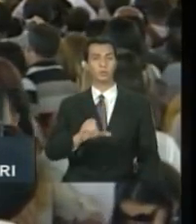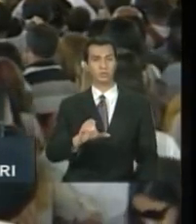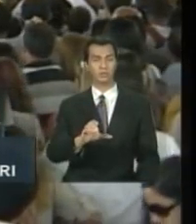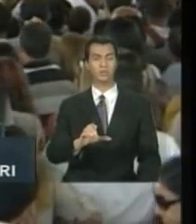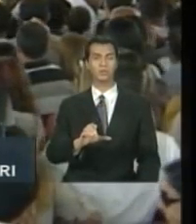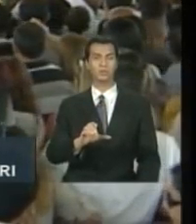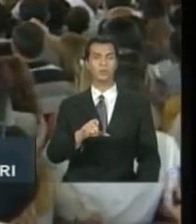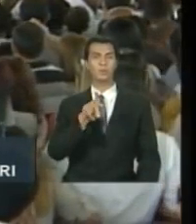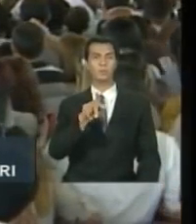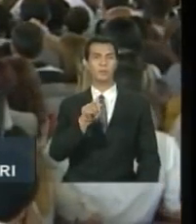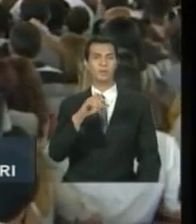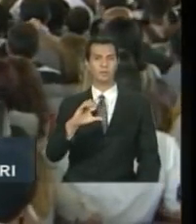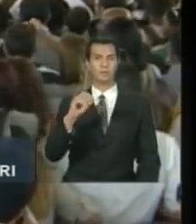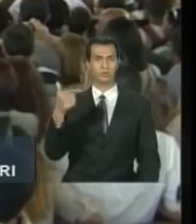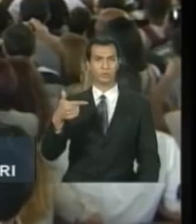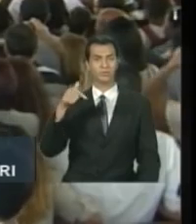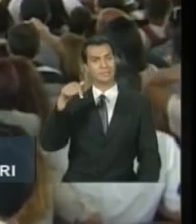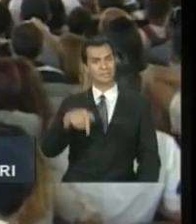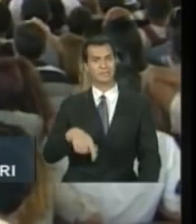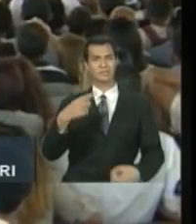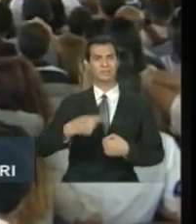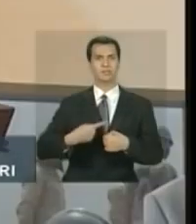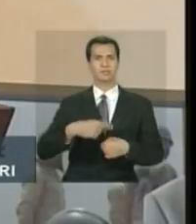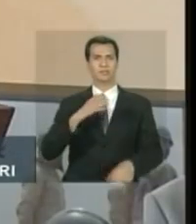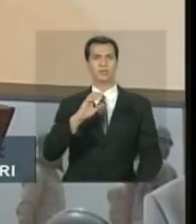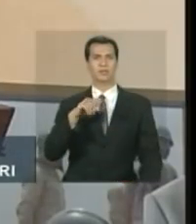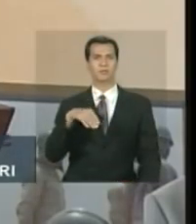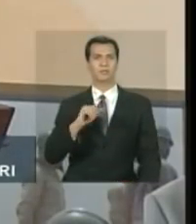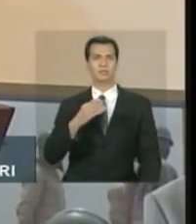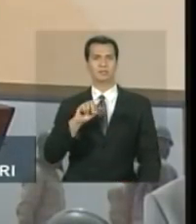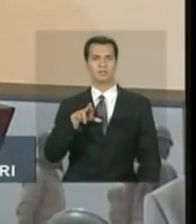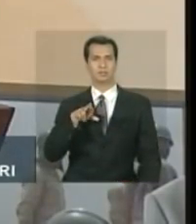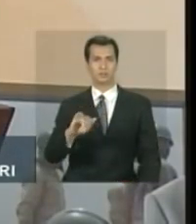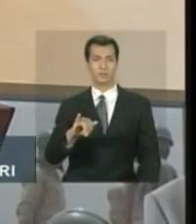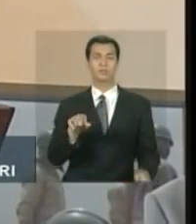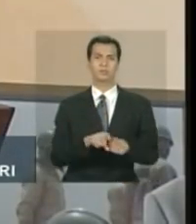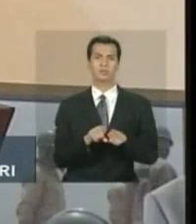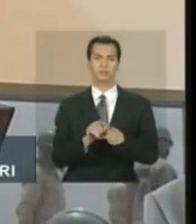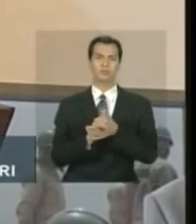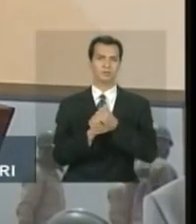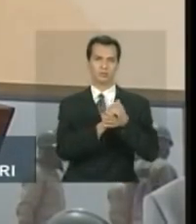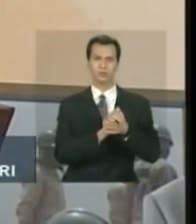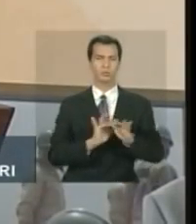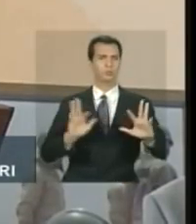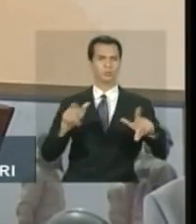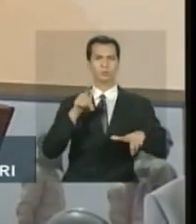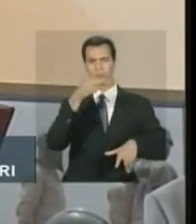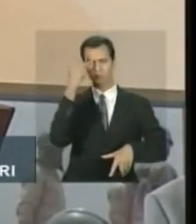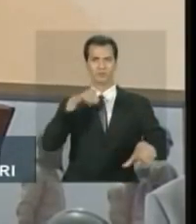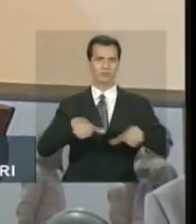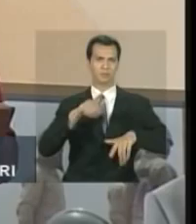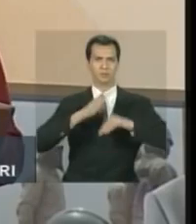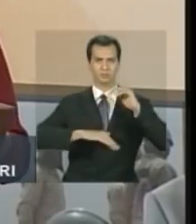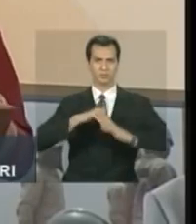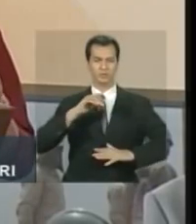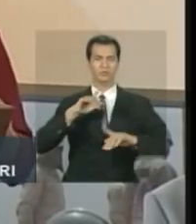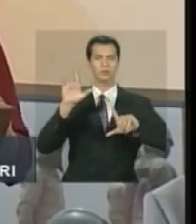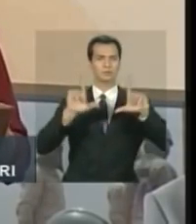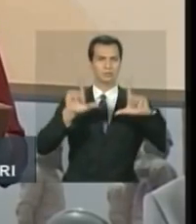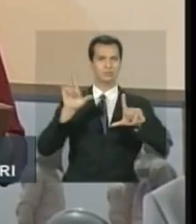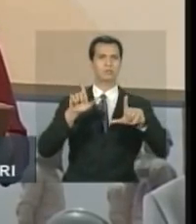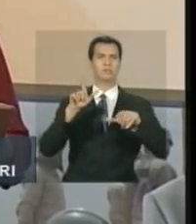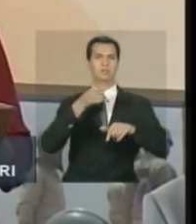em Camaçari. Queria cumprimentar os profissionais de imprensa aqui presentes, os jornalistas,